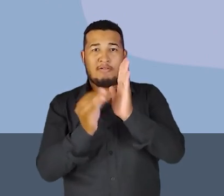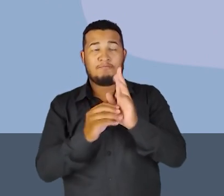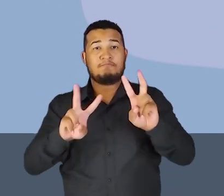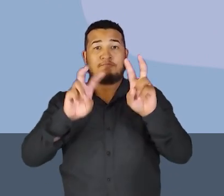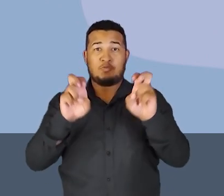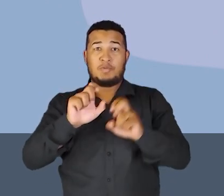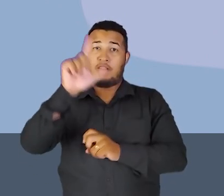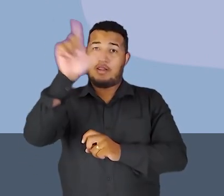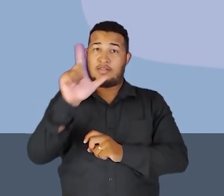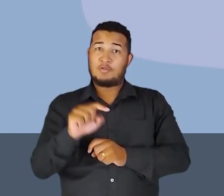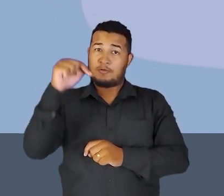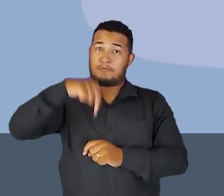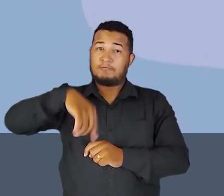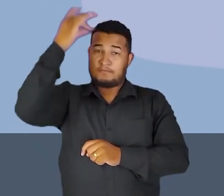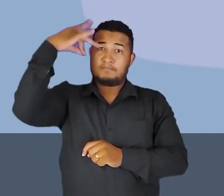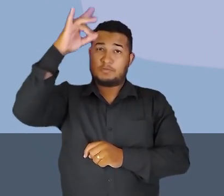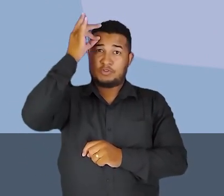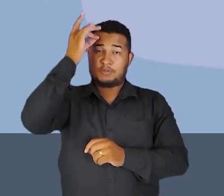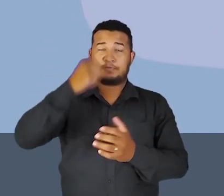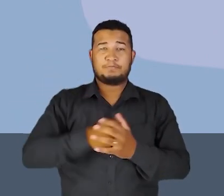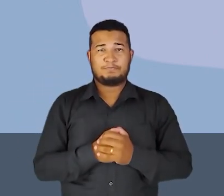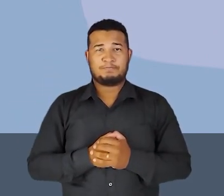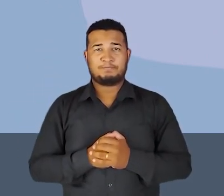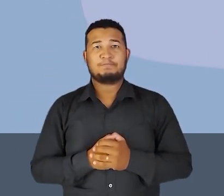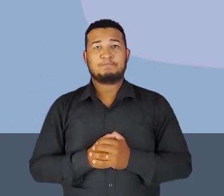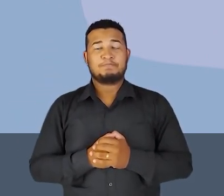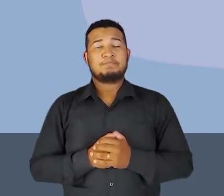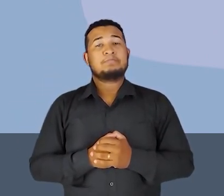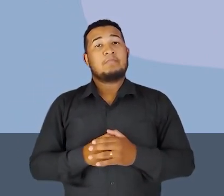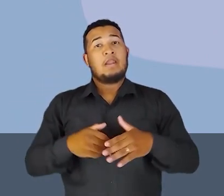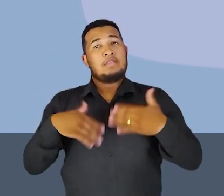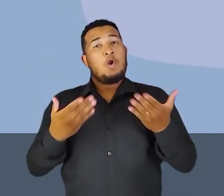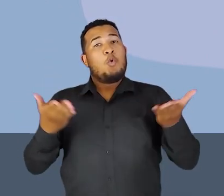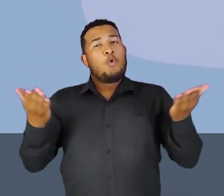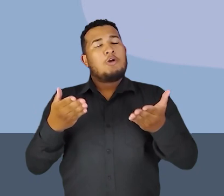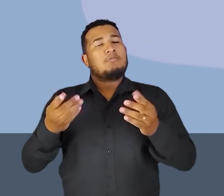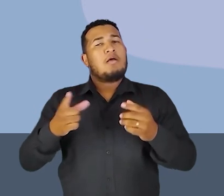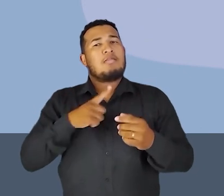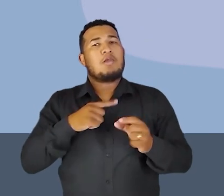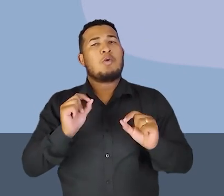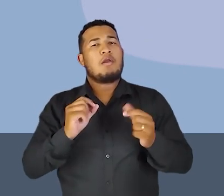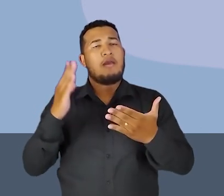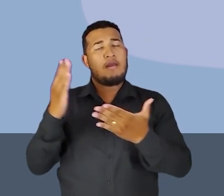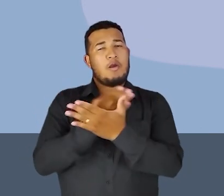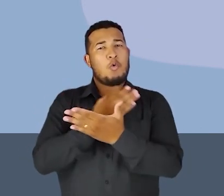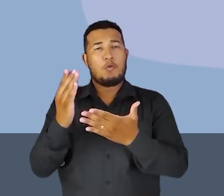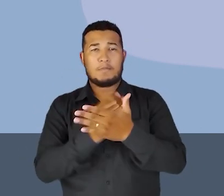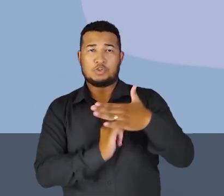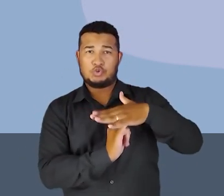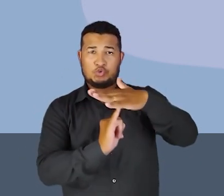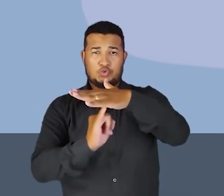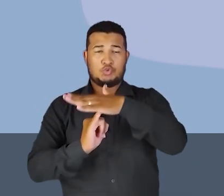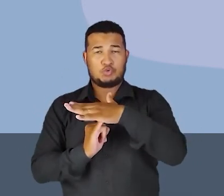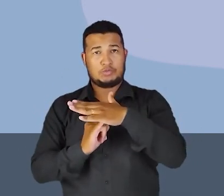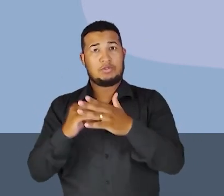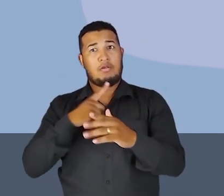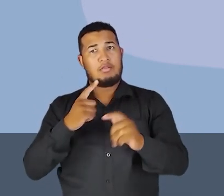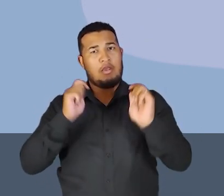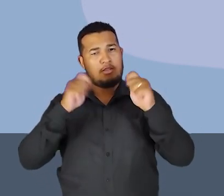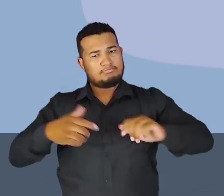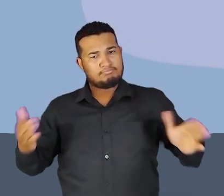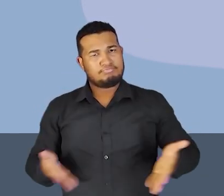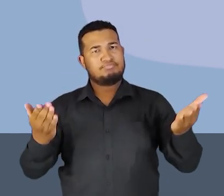a literatura no Espírito Santo. Então, atualmente, são algumas instituições que